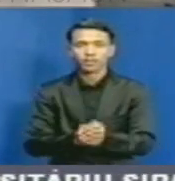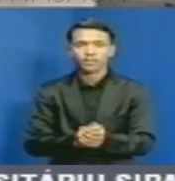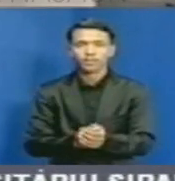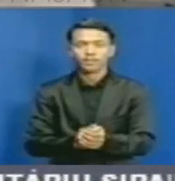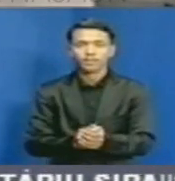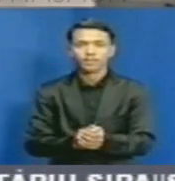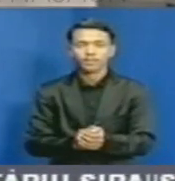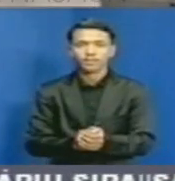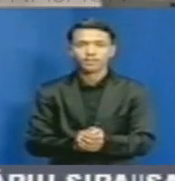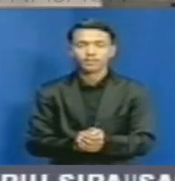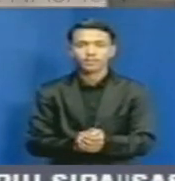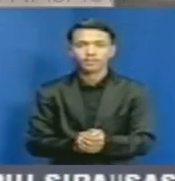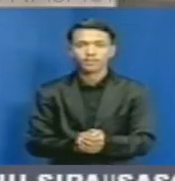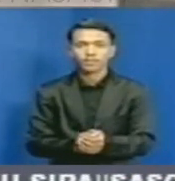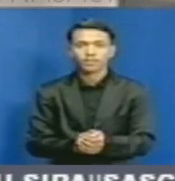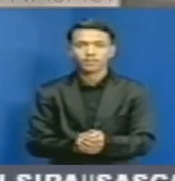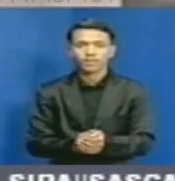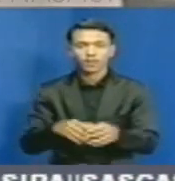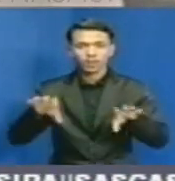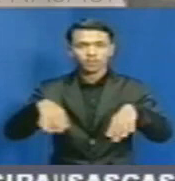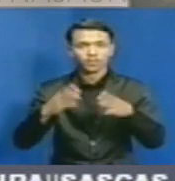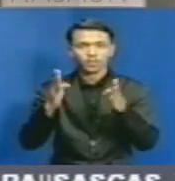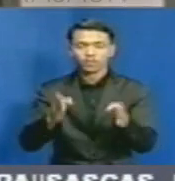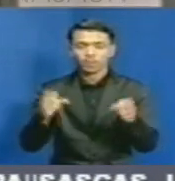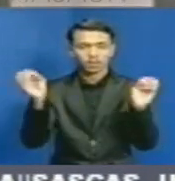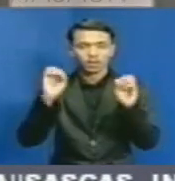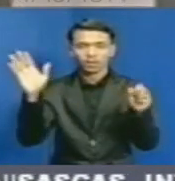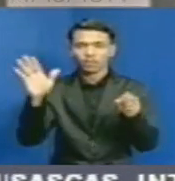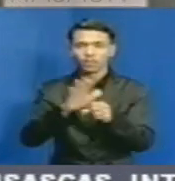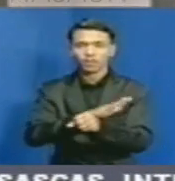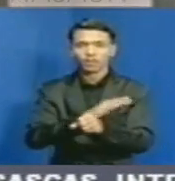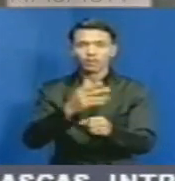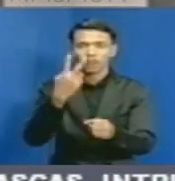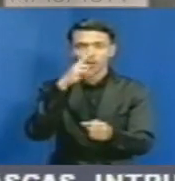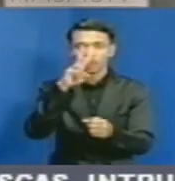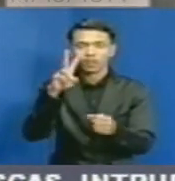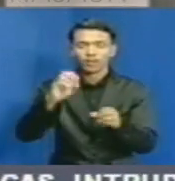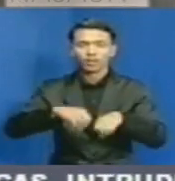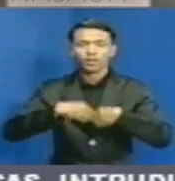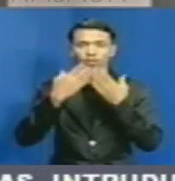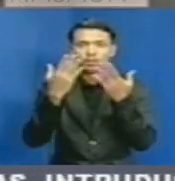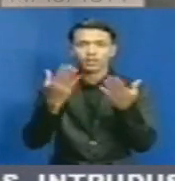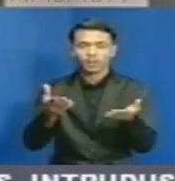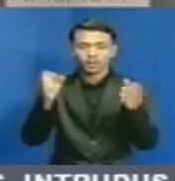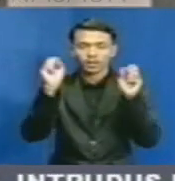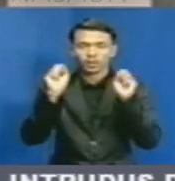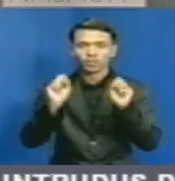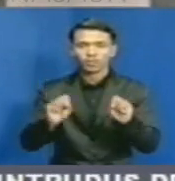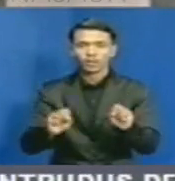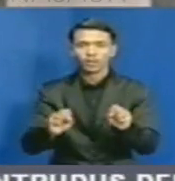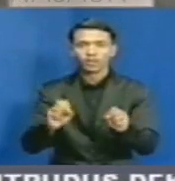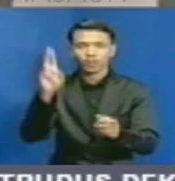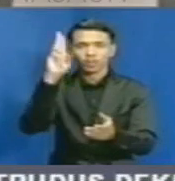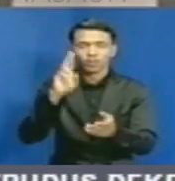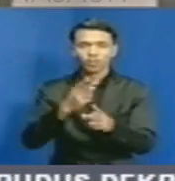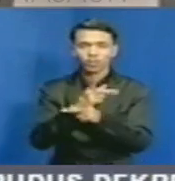Recursos maca. Lamassim. A tua aula estudo, hoje sabe a tua bela, gera